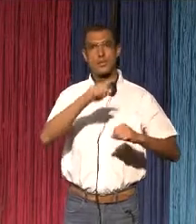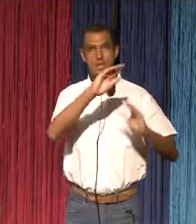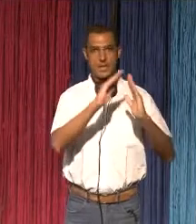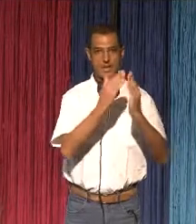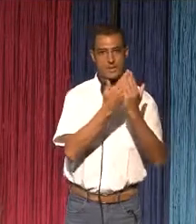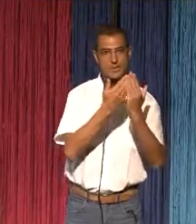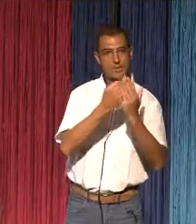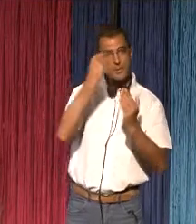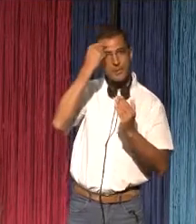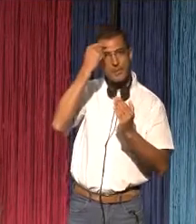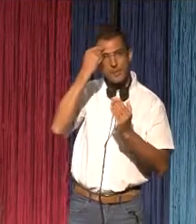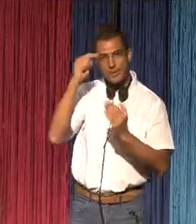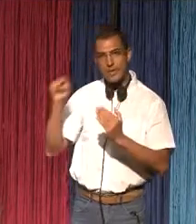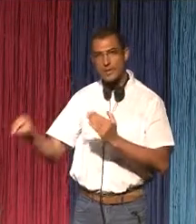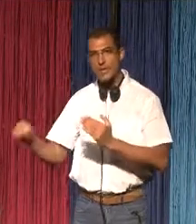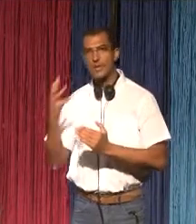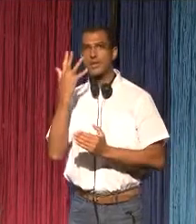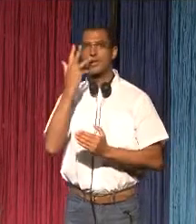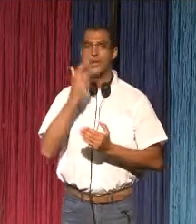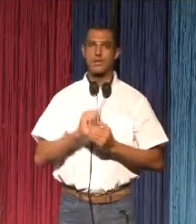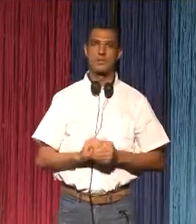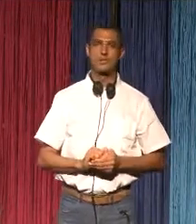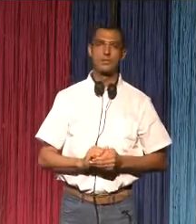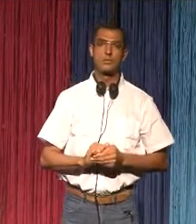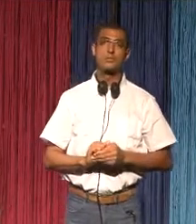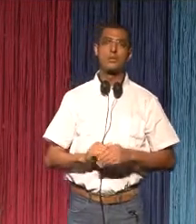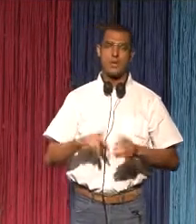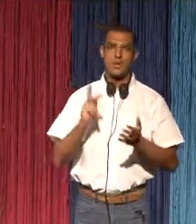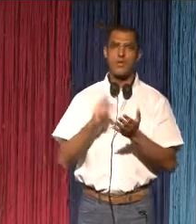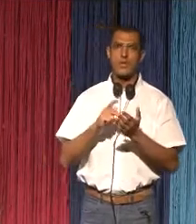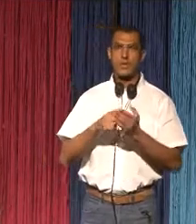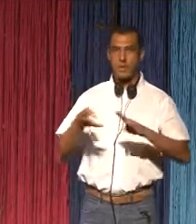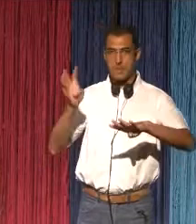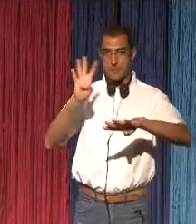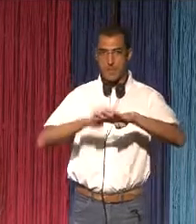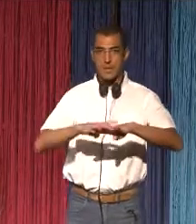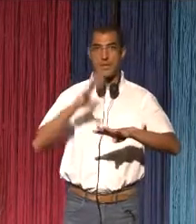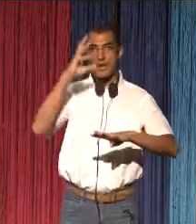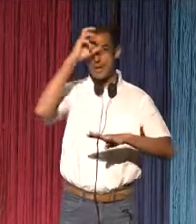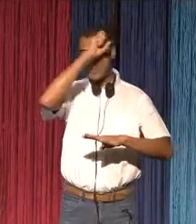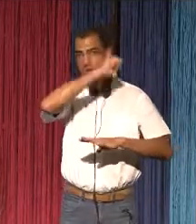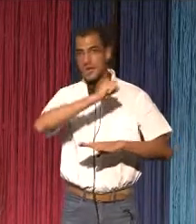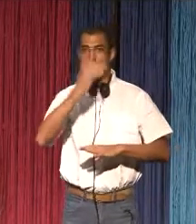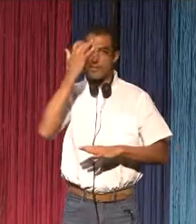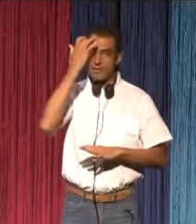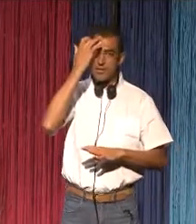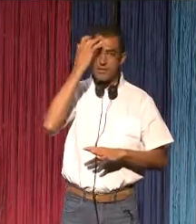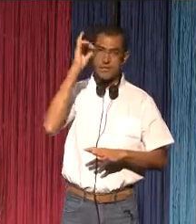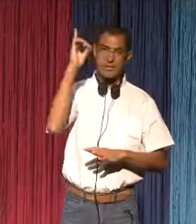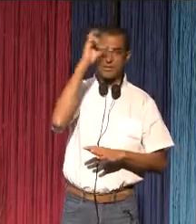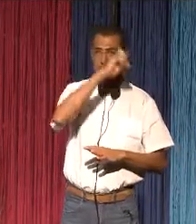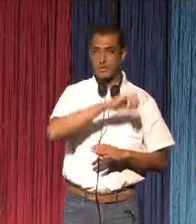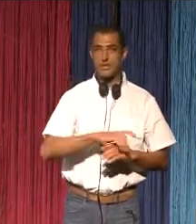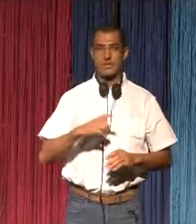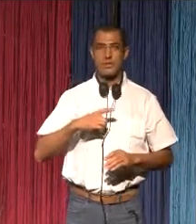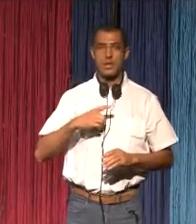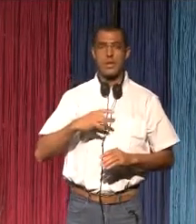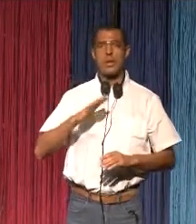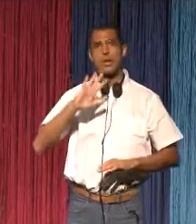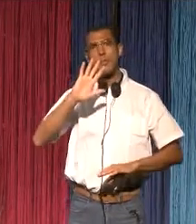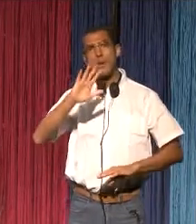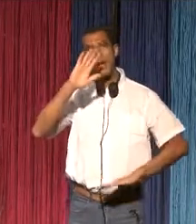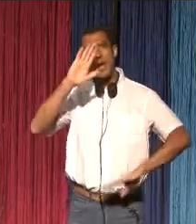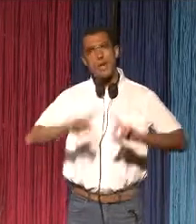Jogo em certos contextos, em certos momentos da matemática, você aprender, por exemplo, a pensar, argumentar